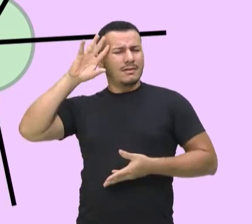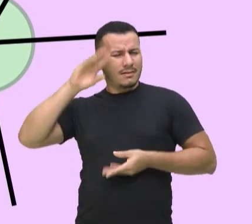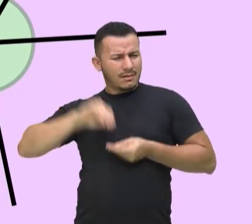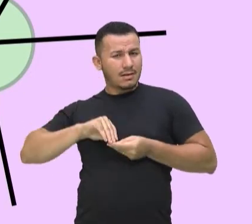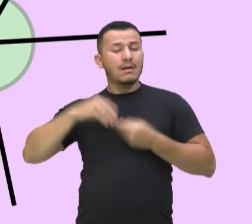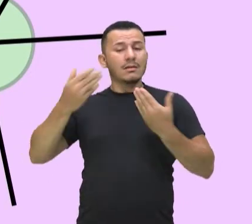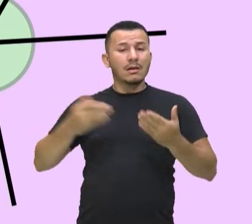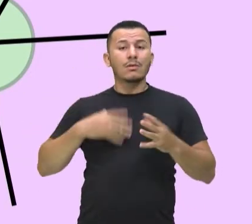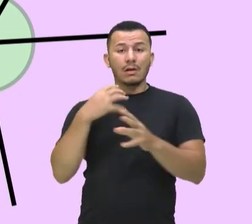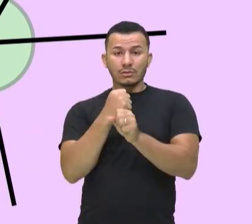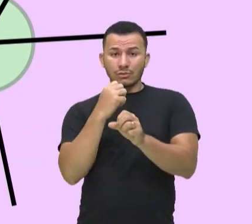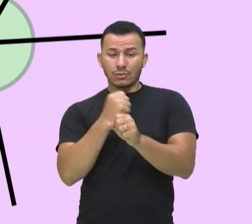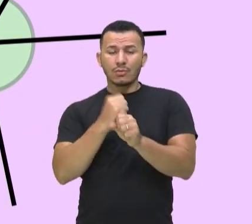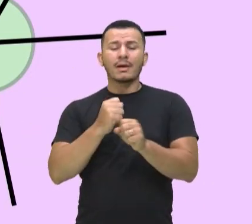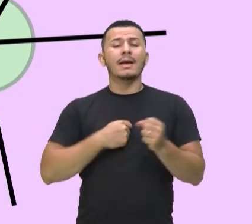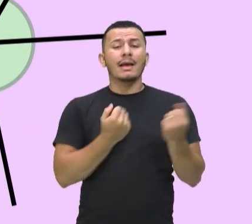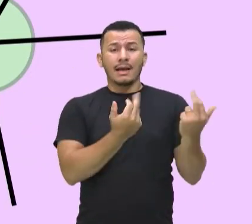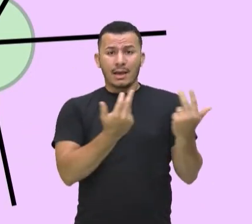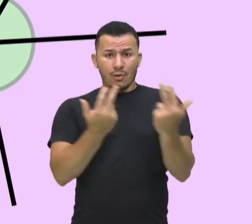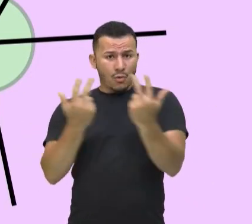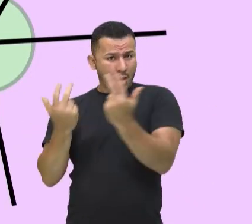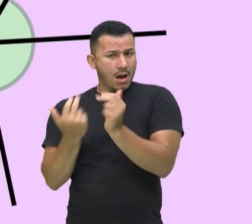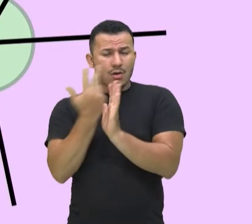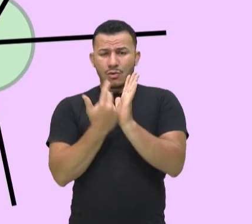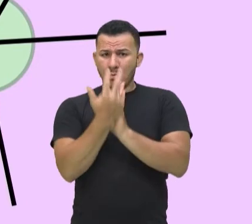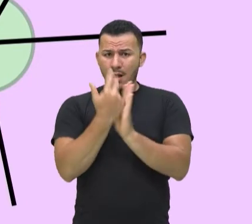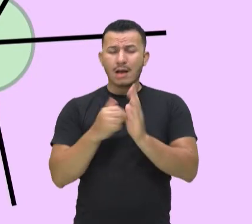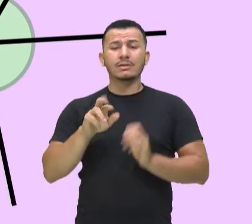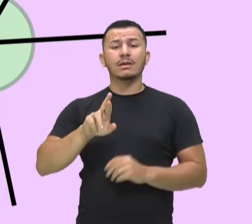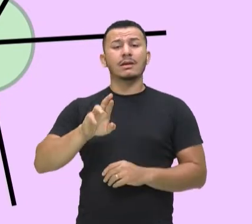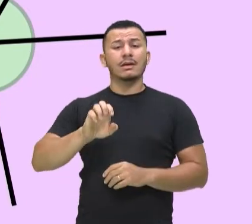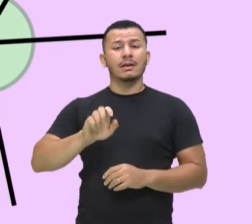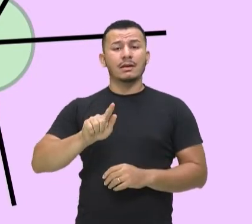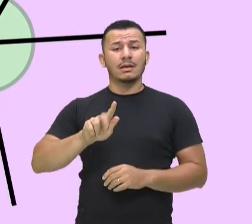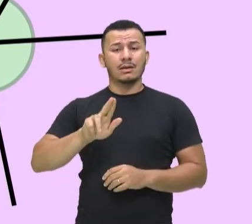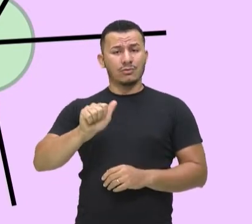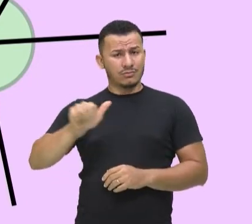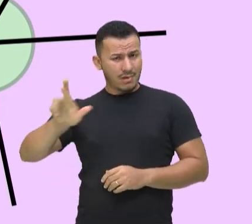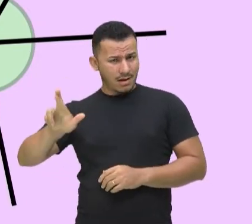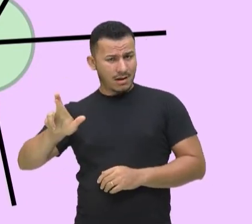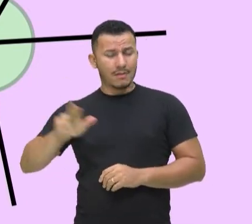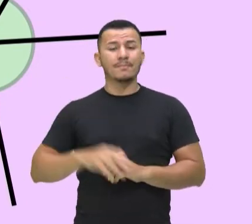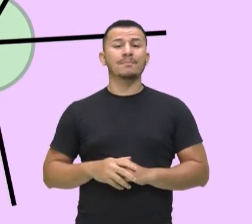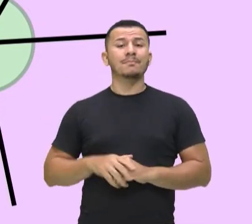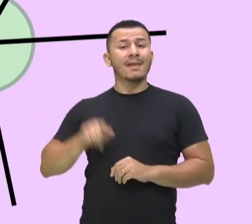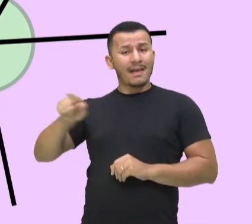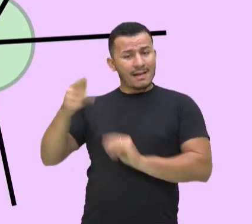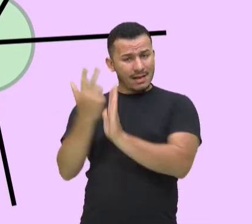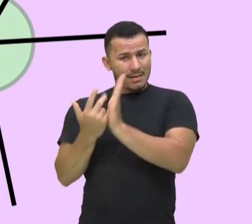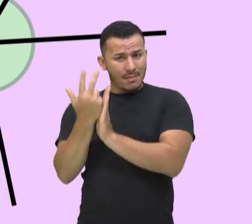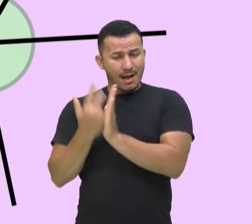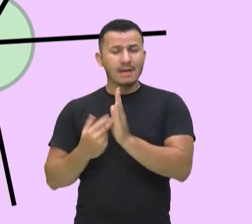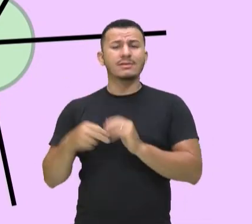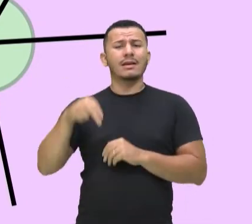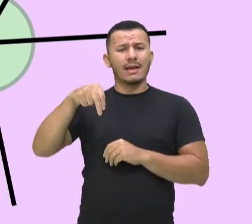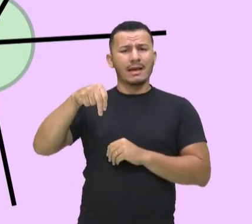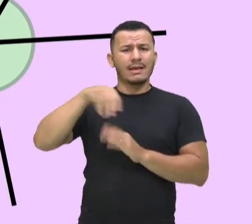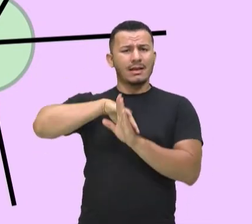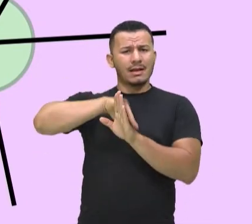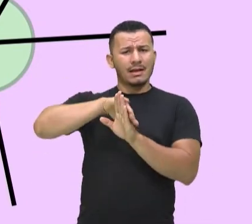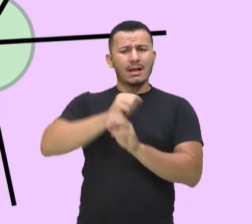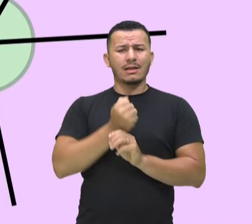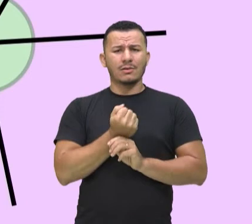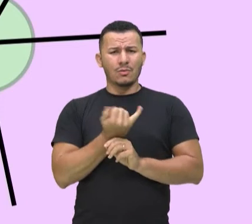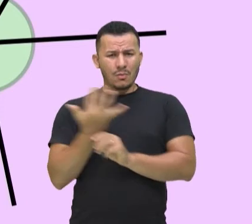que esta soma se repete para qualquer polígono regular. Um polígono regular, de n lados,